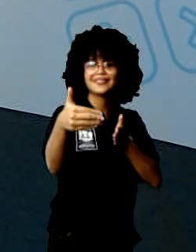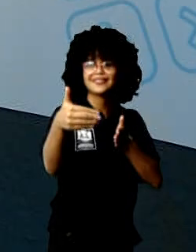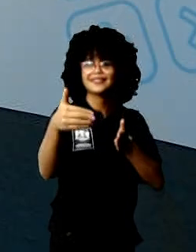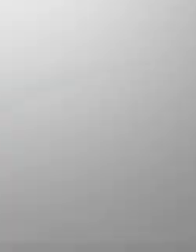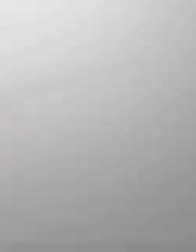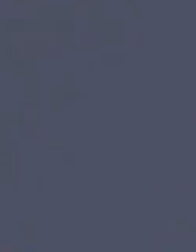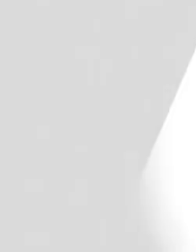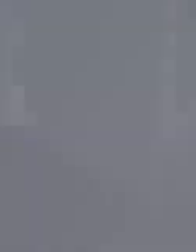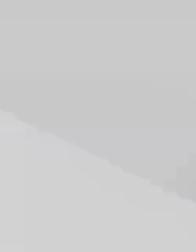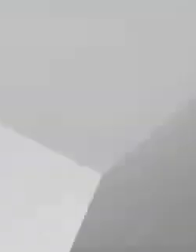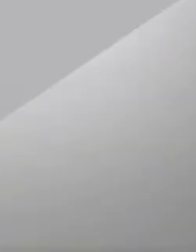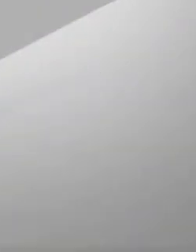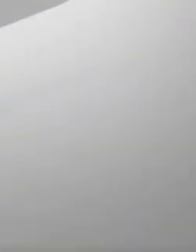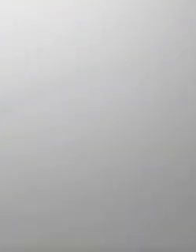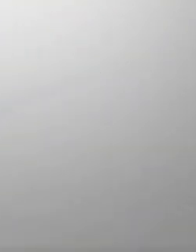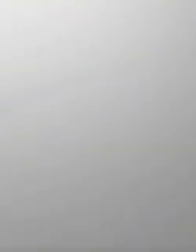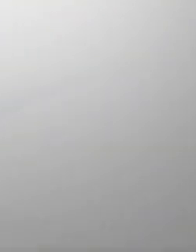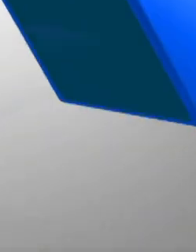próxima